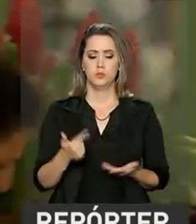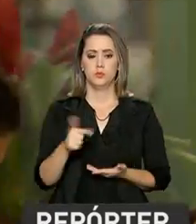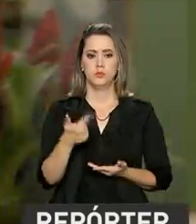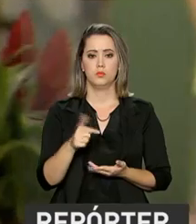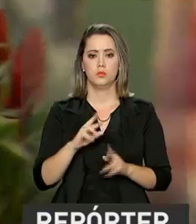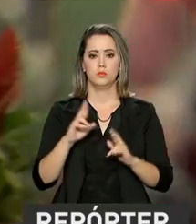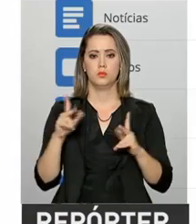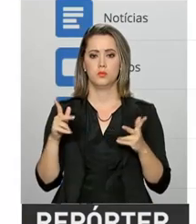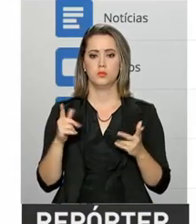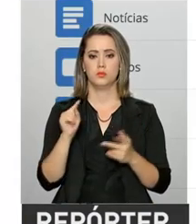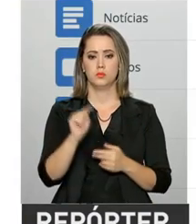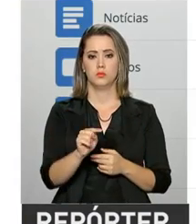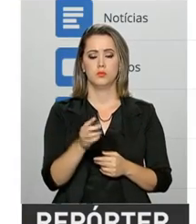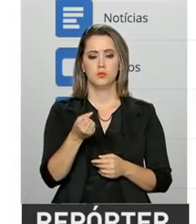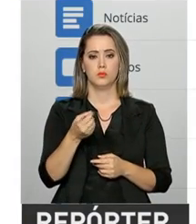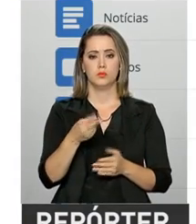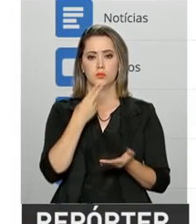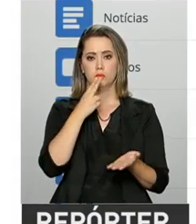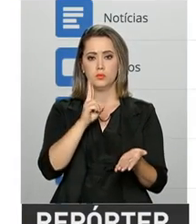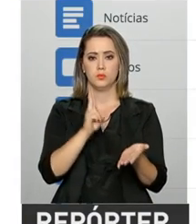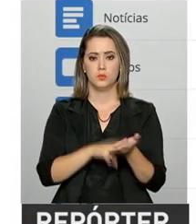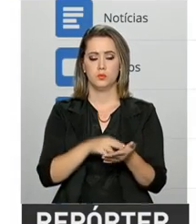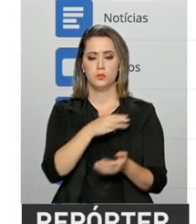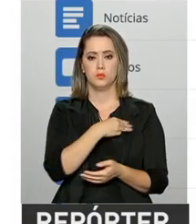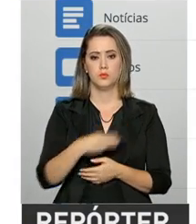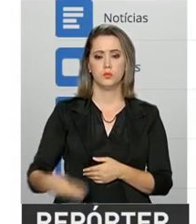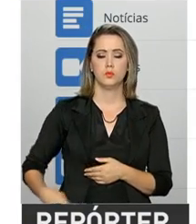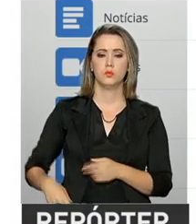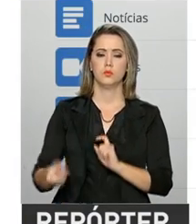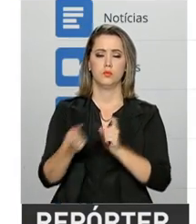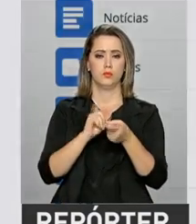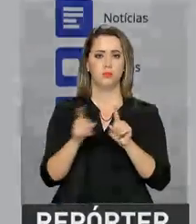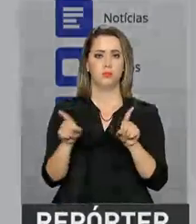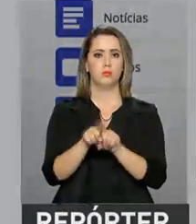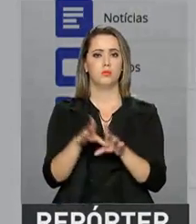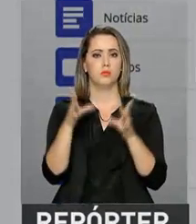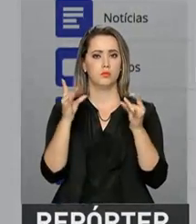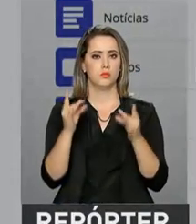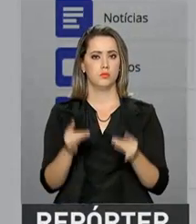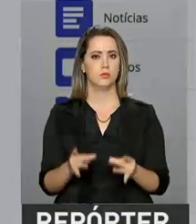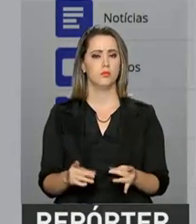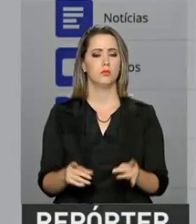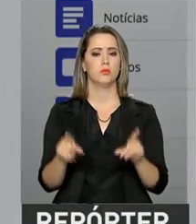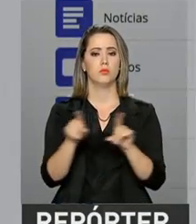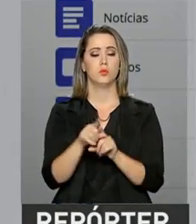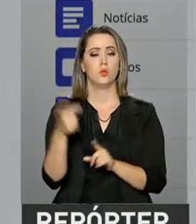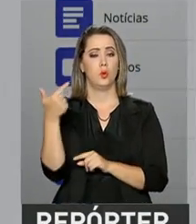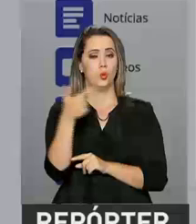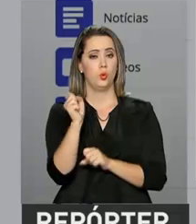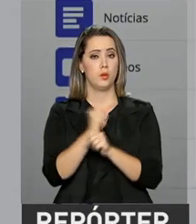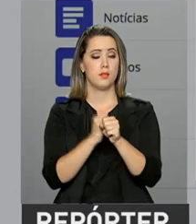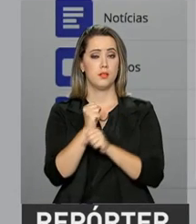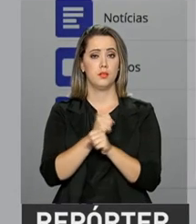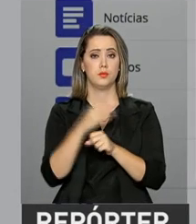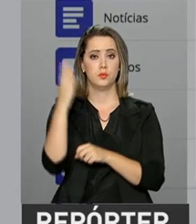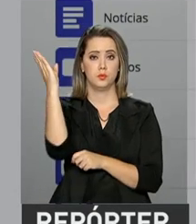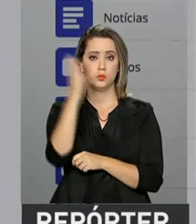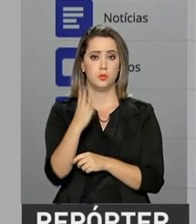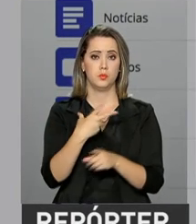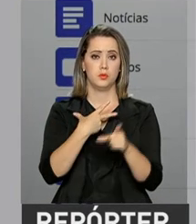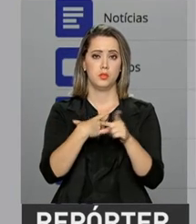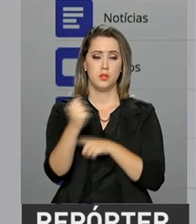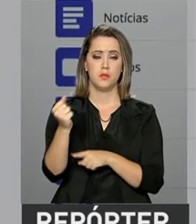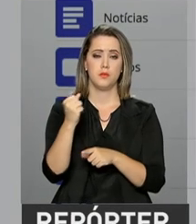teve variação em nota o ministro da Fazenda hque Meireles destacou que depois de do anos o Brasil saiu da